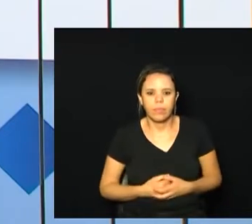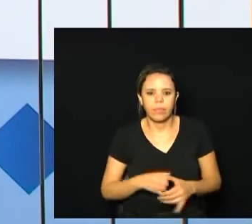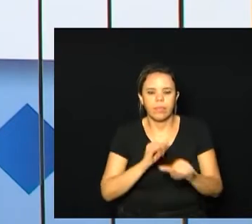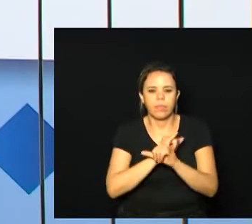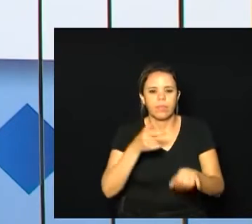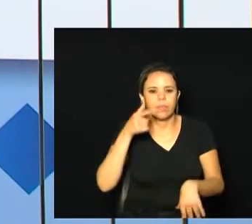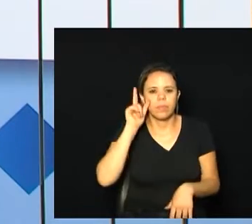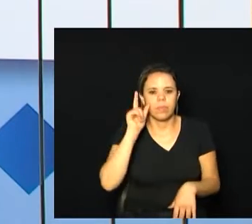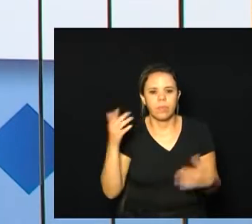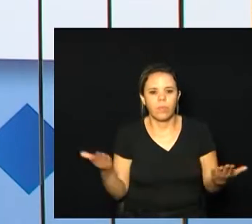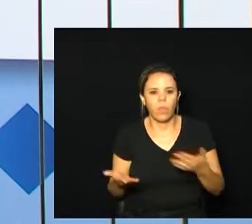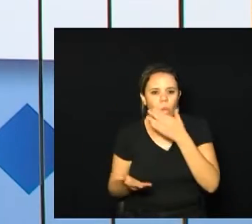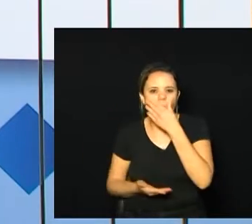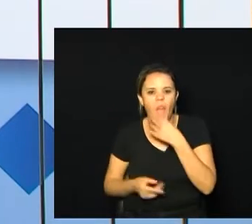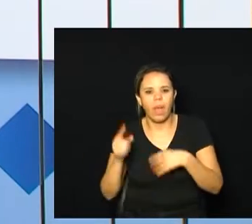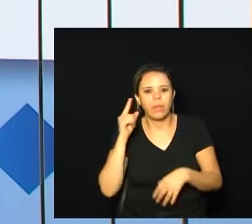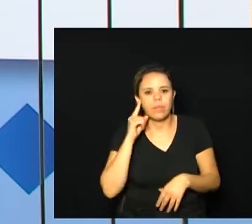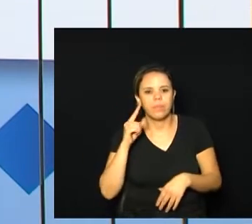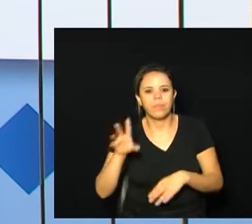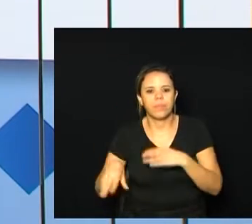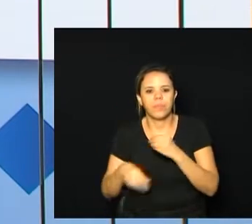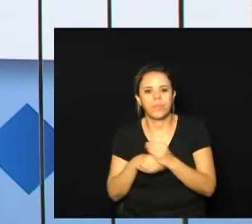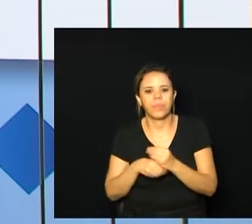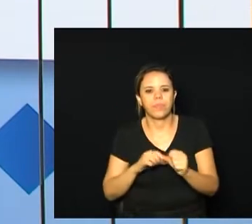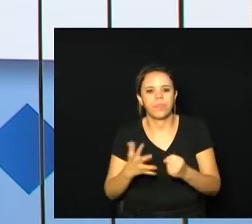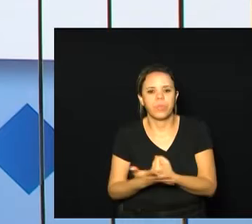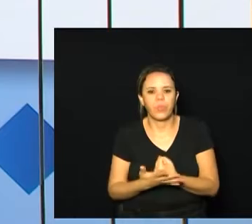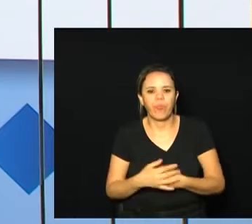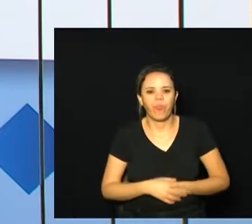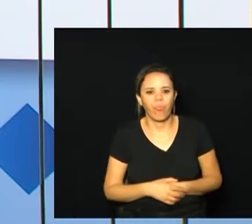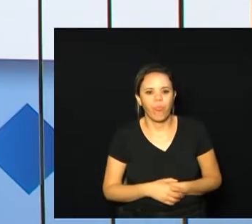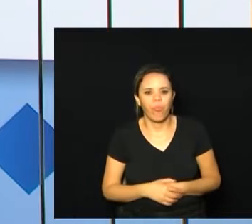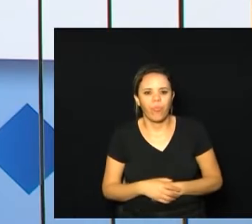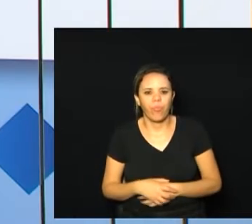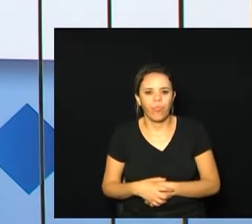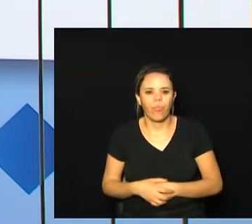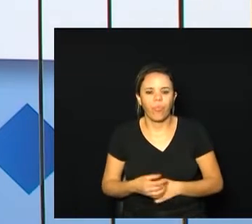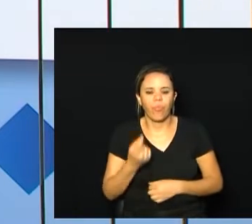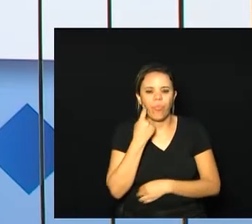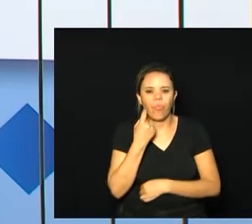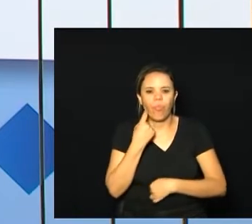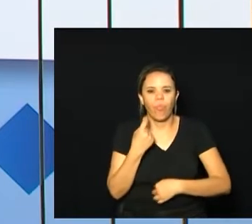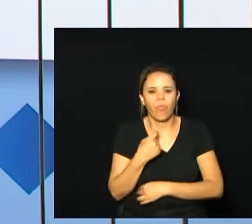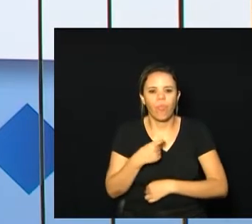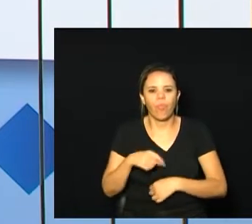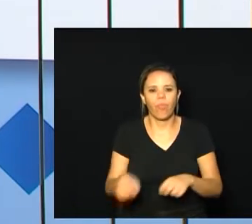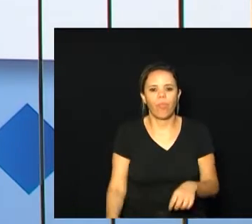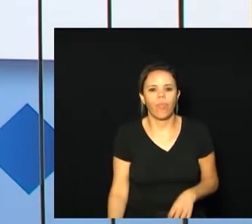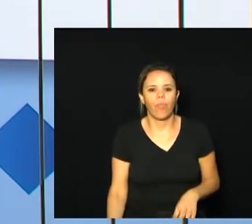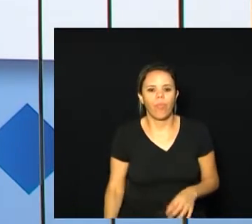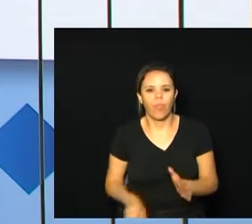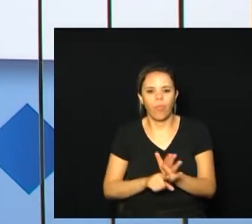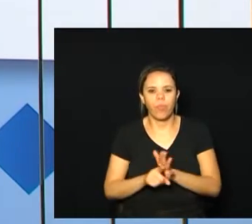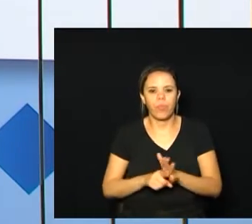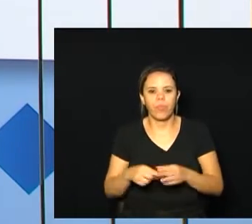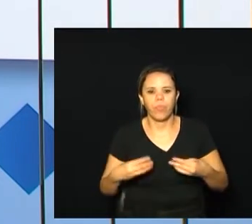anunciou ontem que hoje era dia de atualização dos casos da Covid-19, mas desde a última sexta-feira, o sistema de dados do